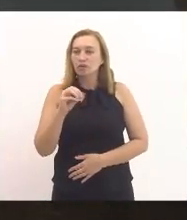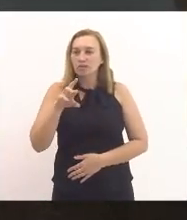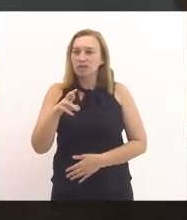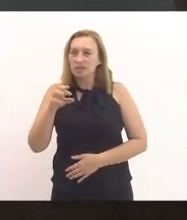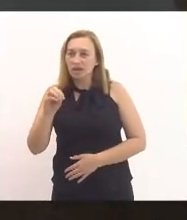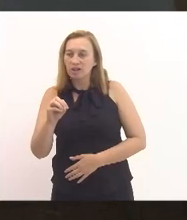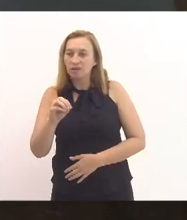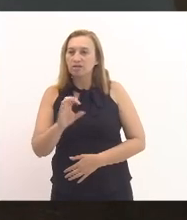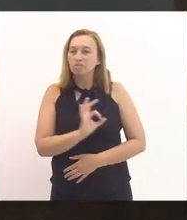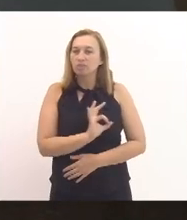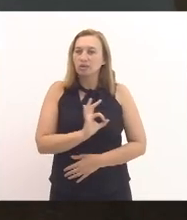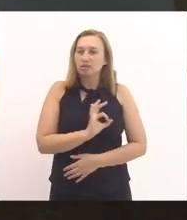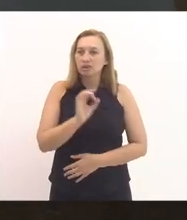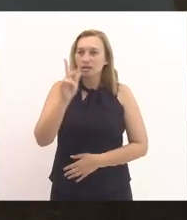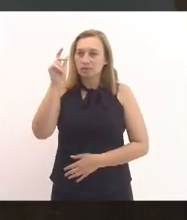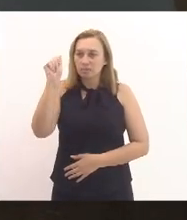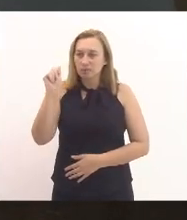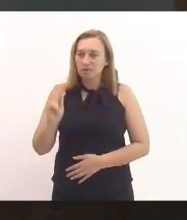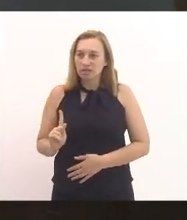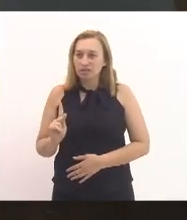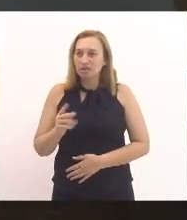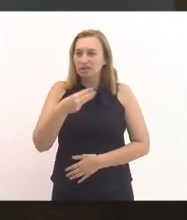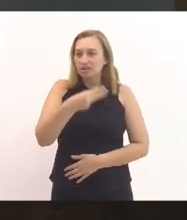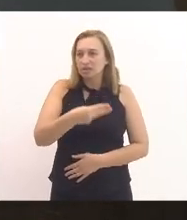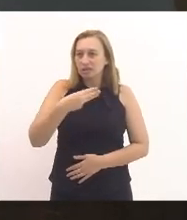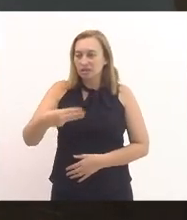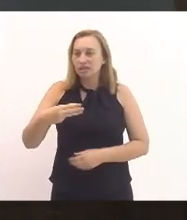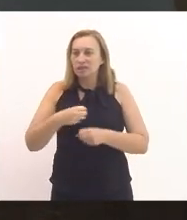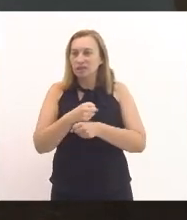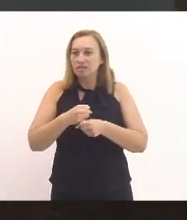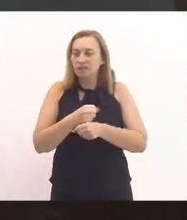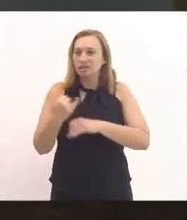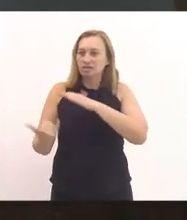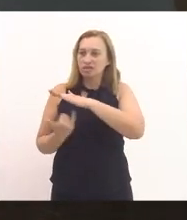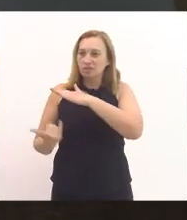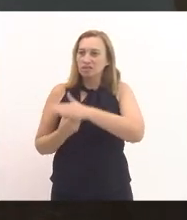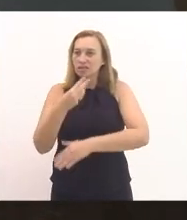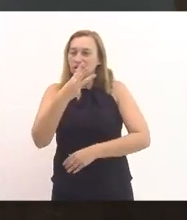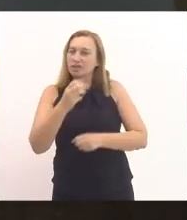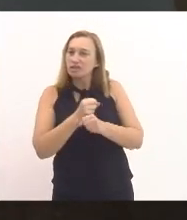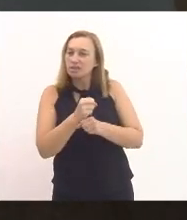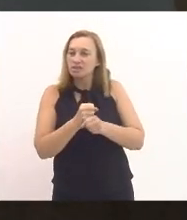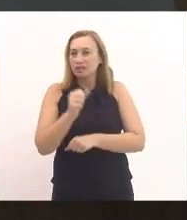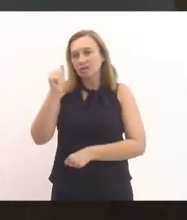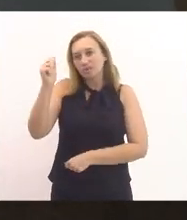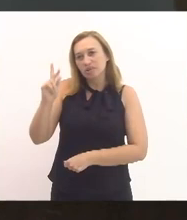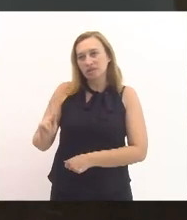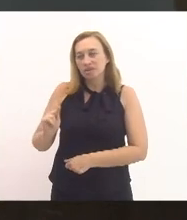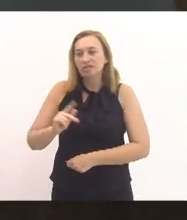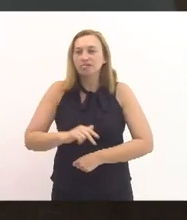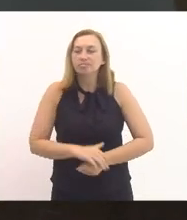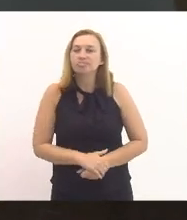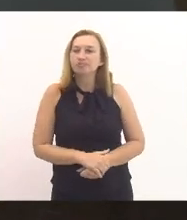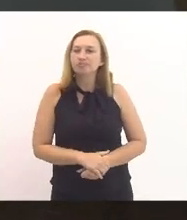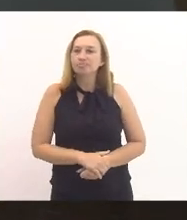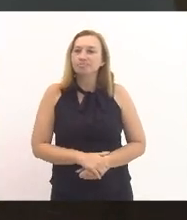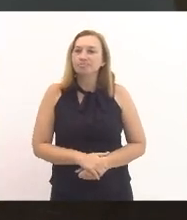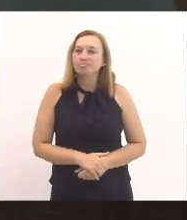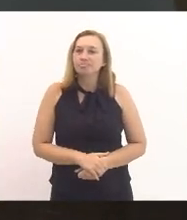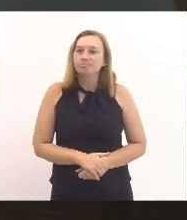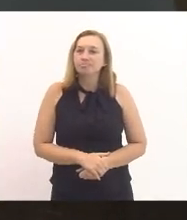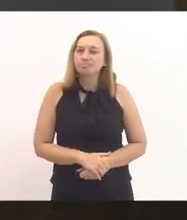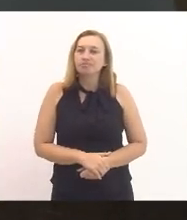aposentado passei 33 anos assistir são tua três anos aposentado e